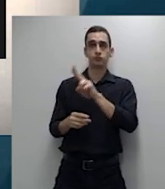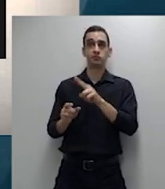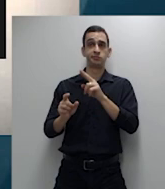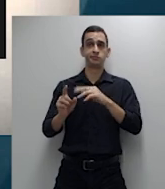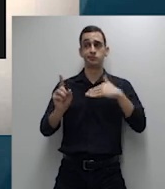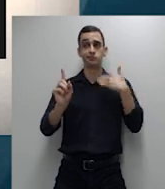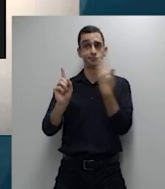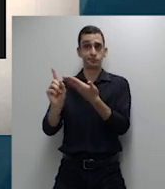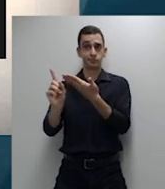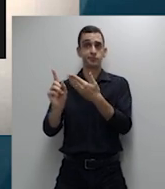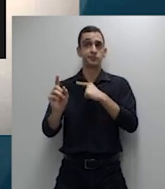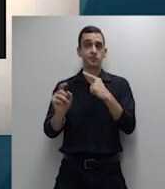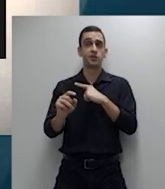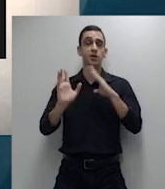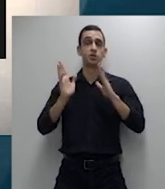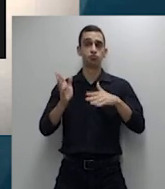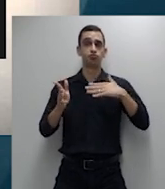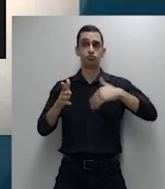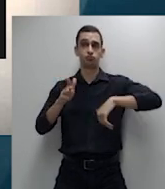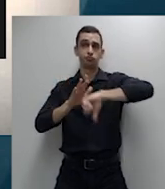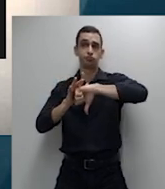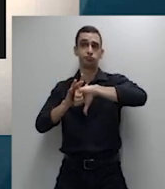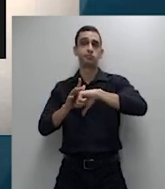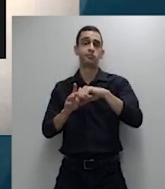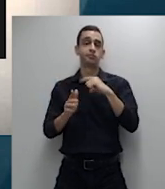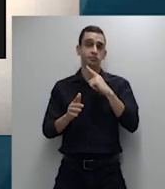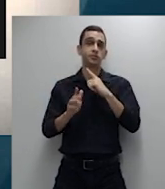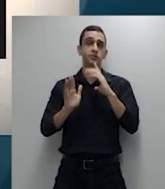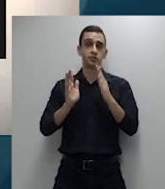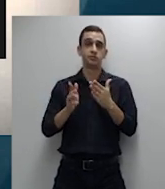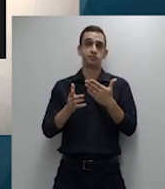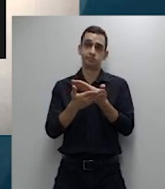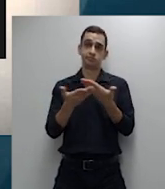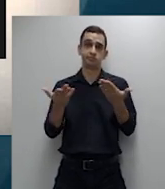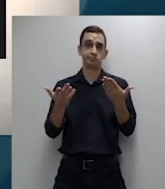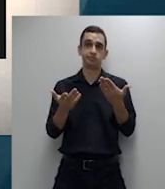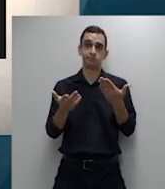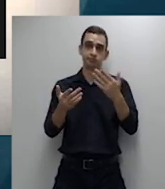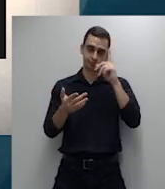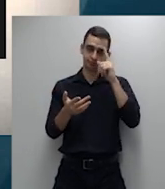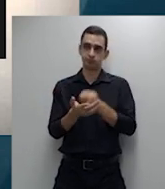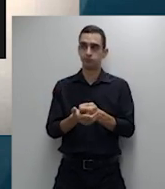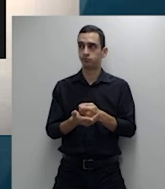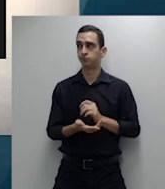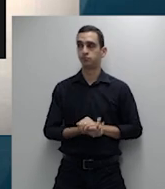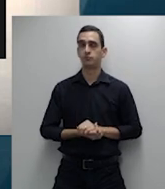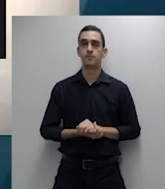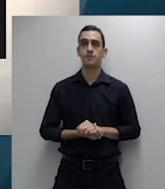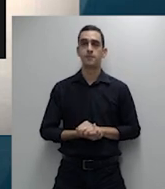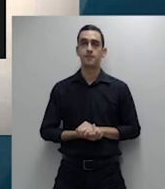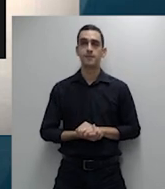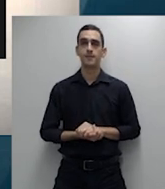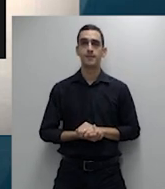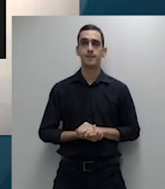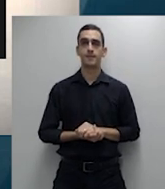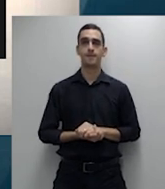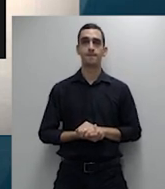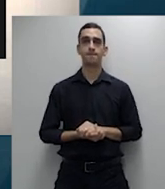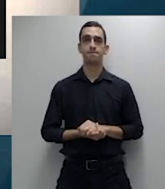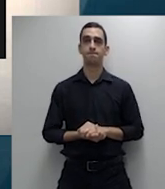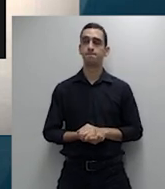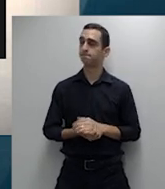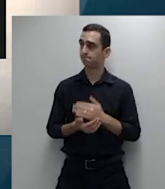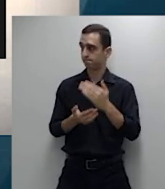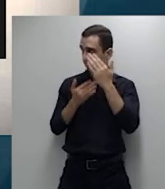processos penais inclusive o último afastado por vossa excelência' Muito obrigado com agora